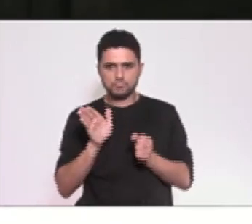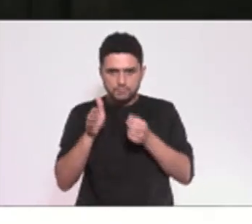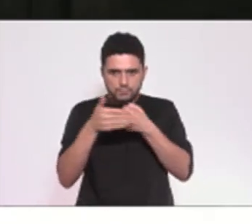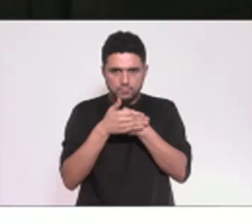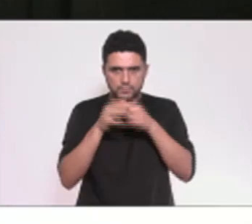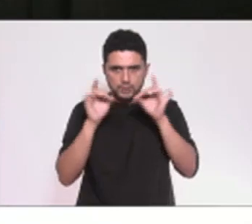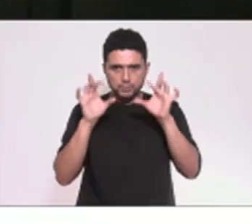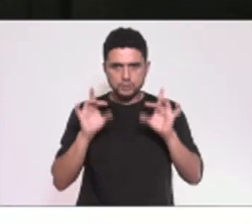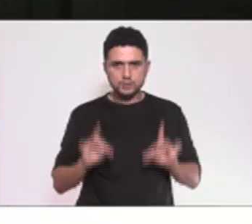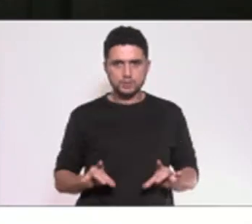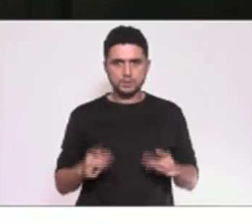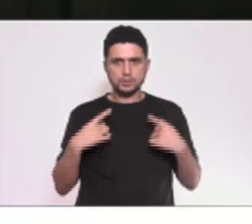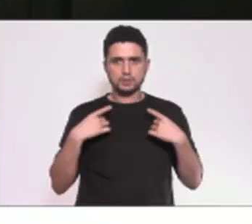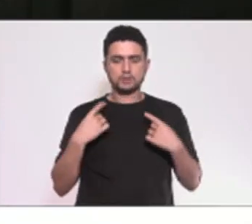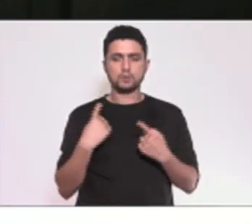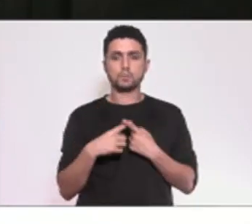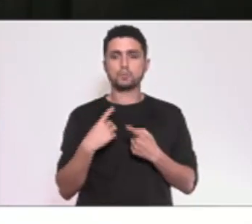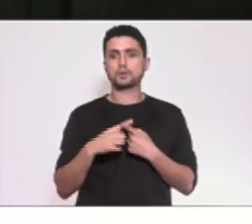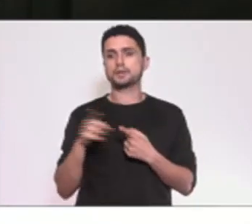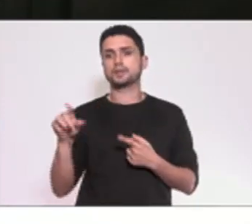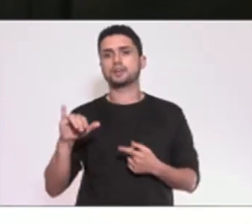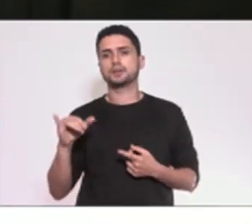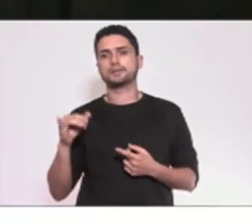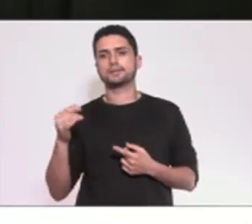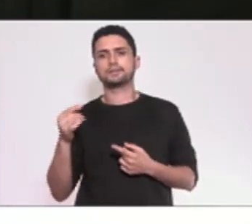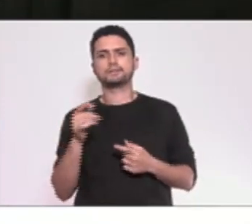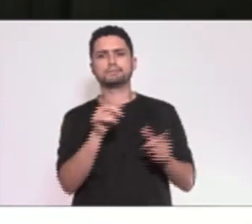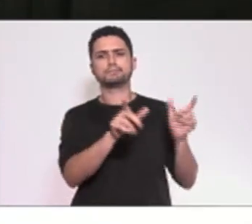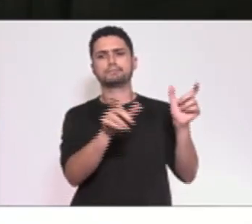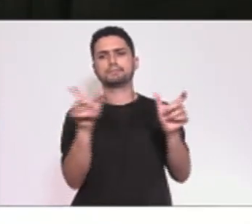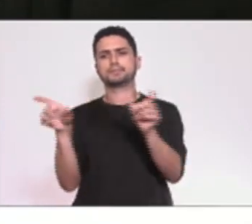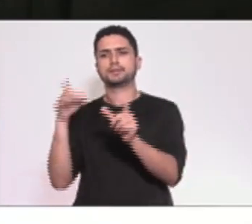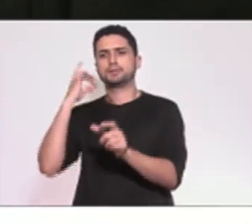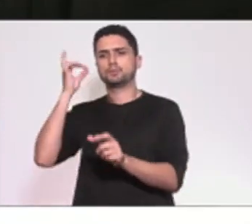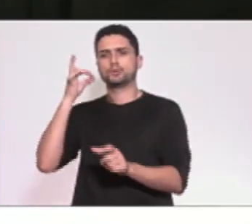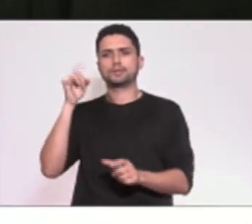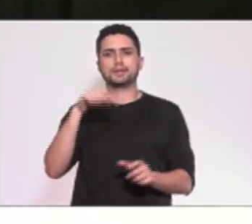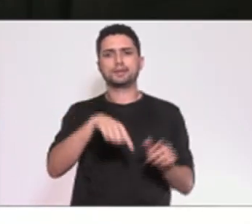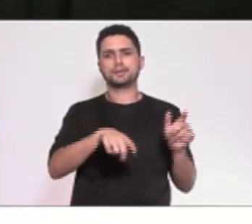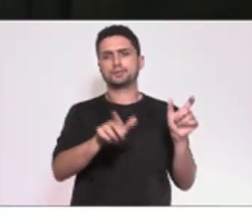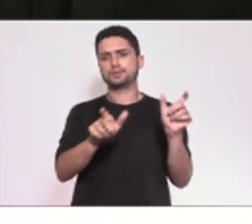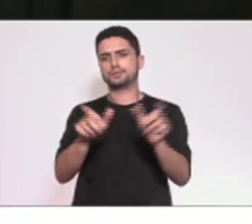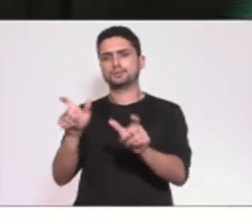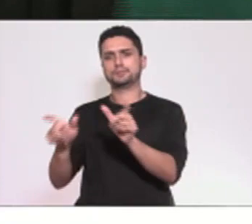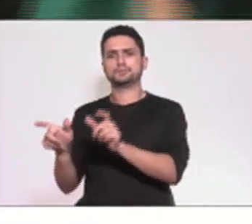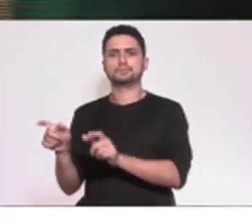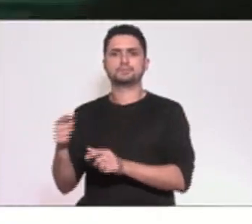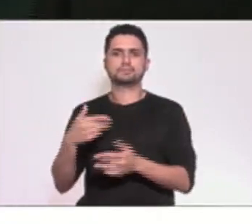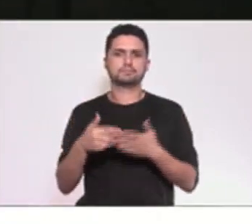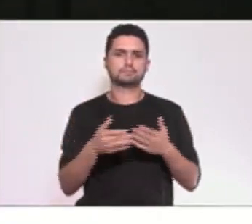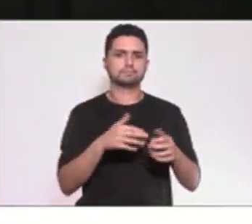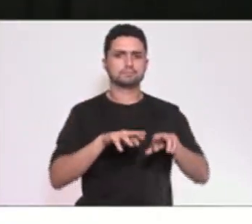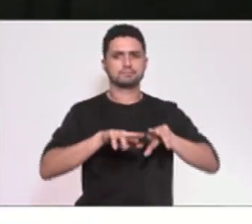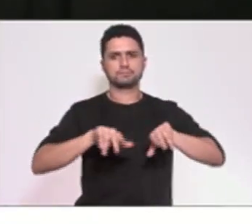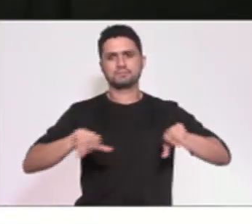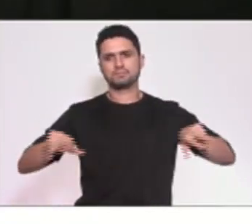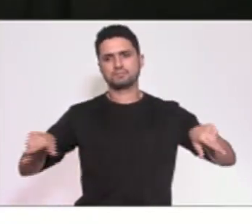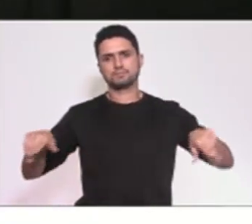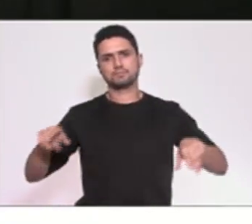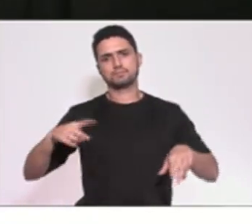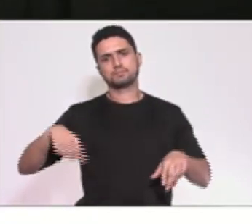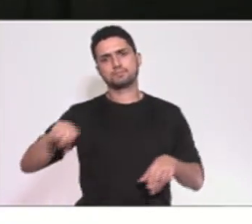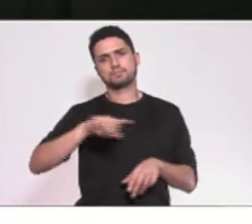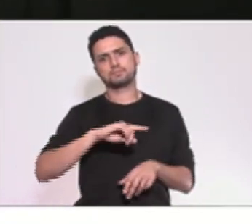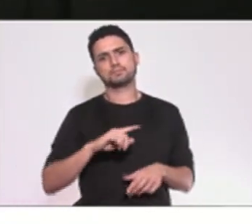porque o Jorge, o Jair, ou a Mônica, ou o Daniel, ou o Bagueira, ou o Sérgio Lobac